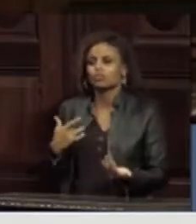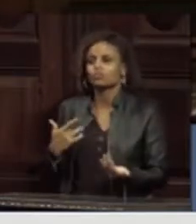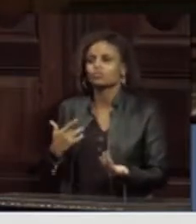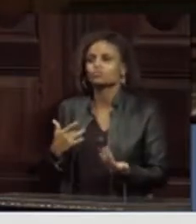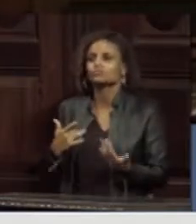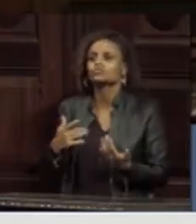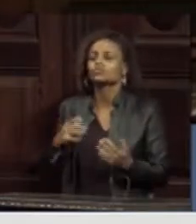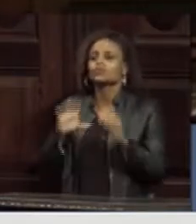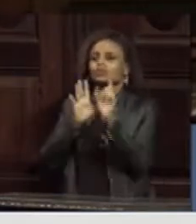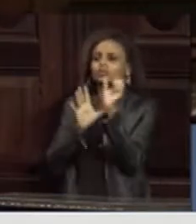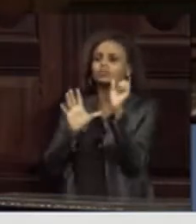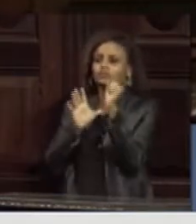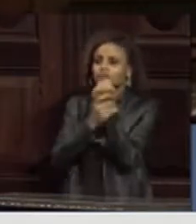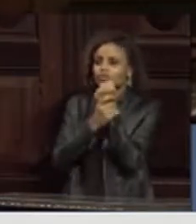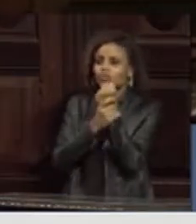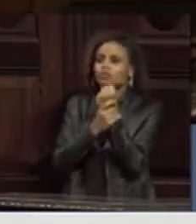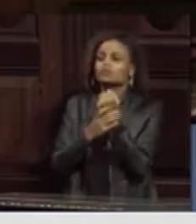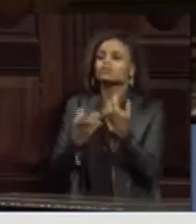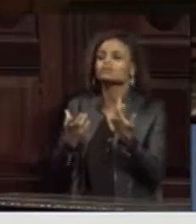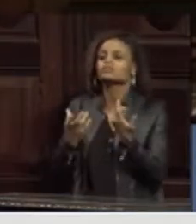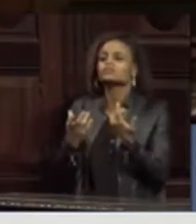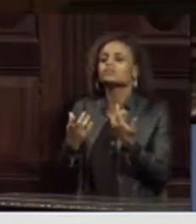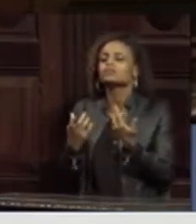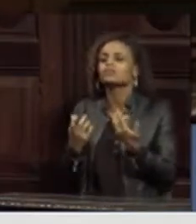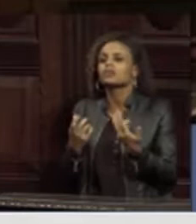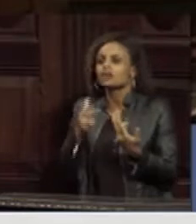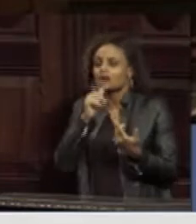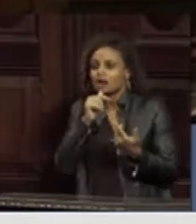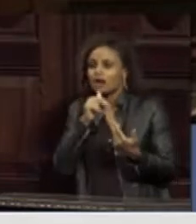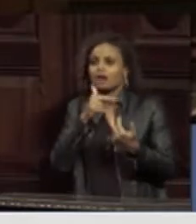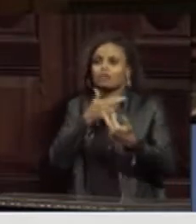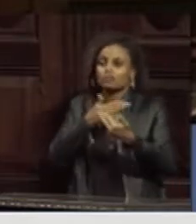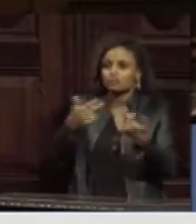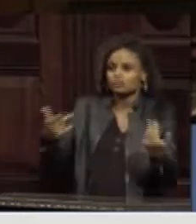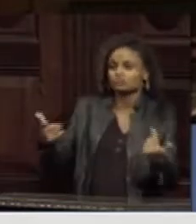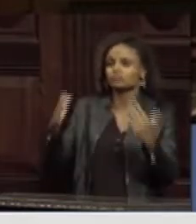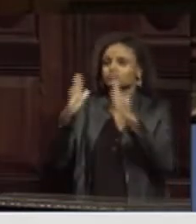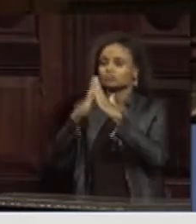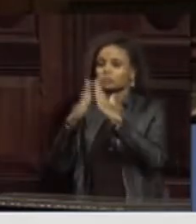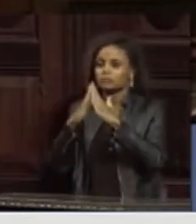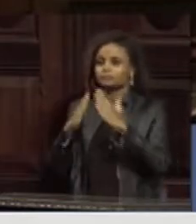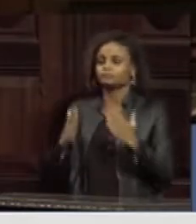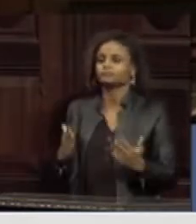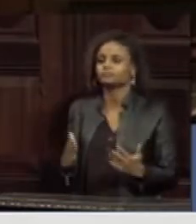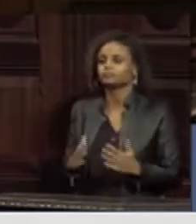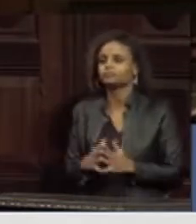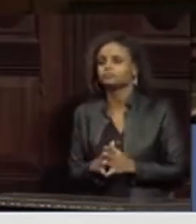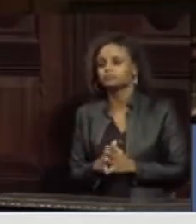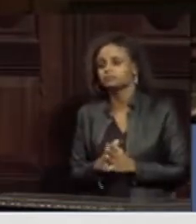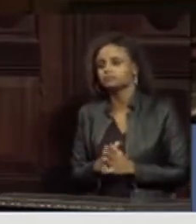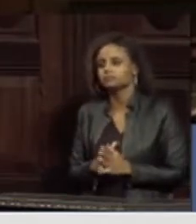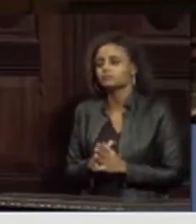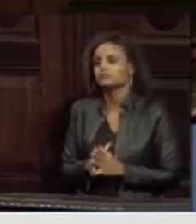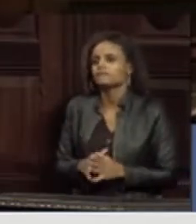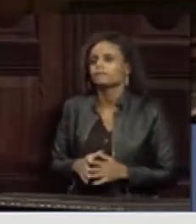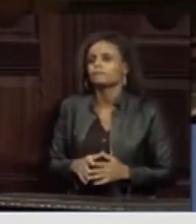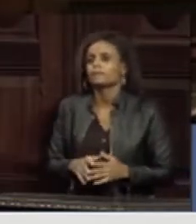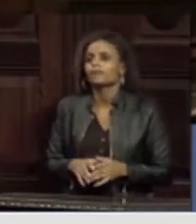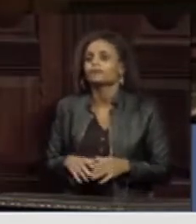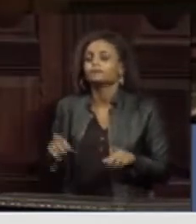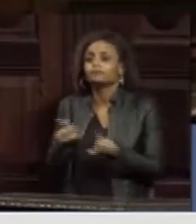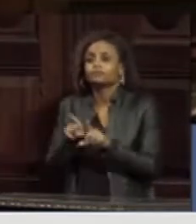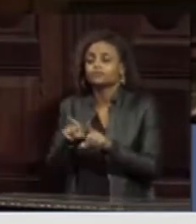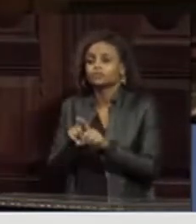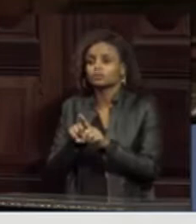para a segurança, para o saneamento e para a habitação. E que essa